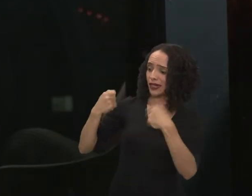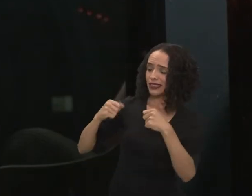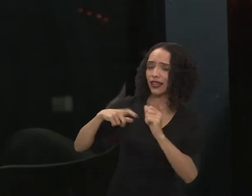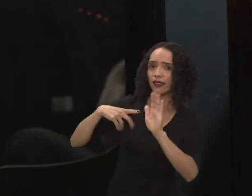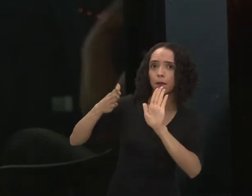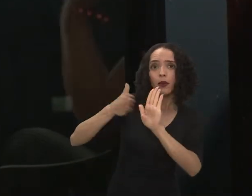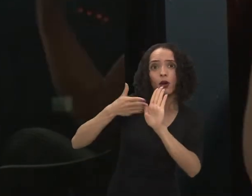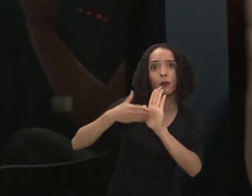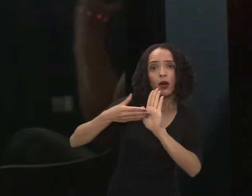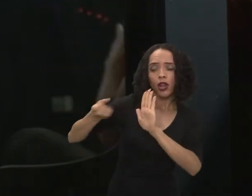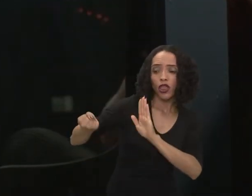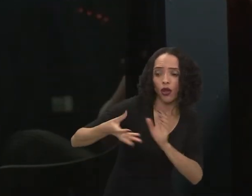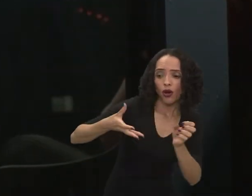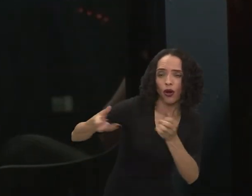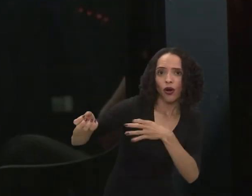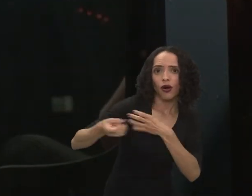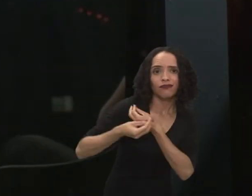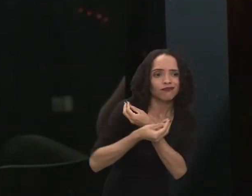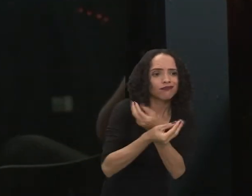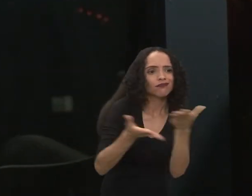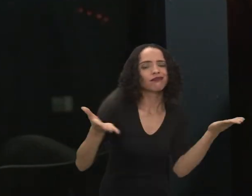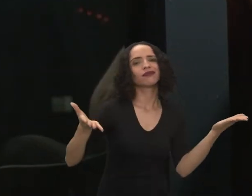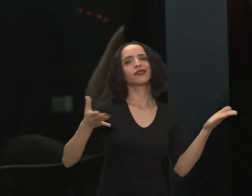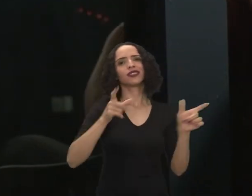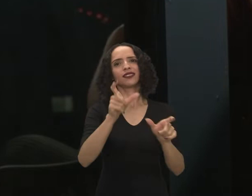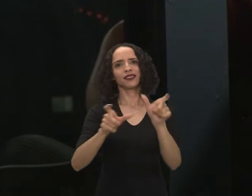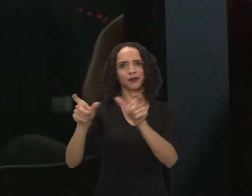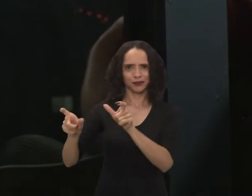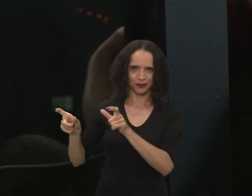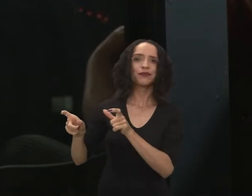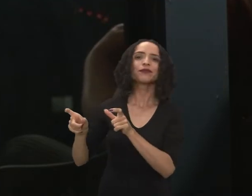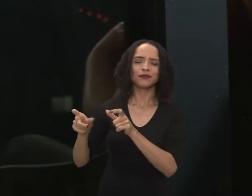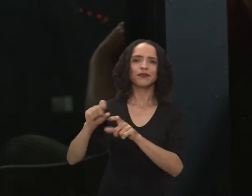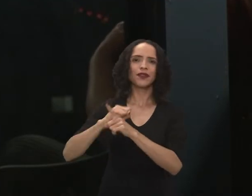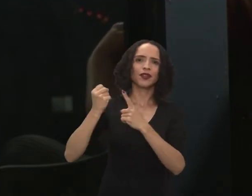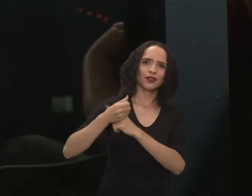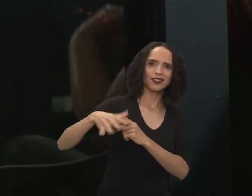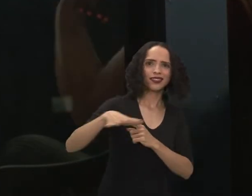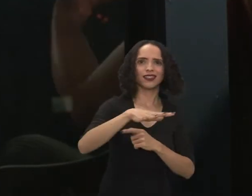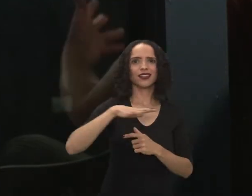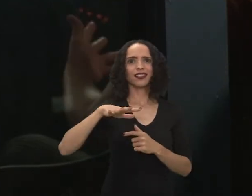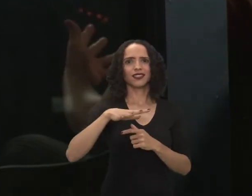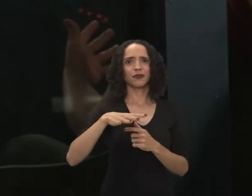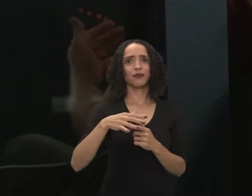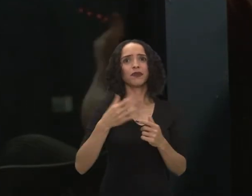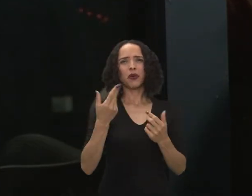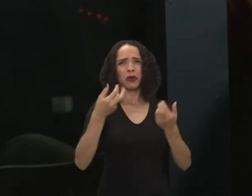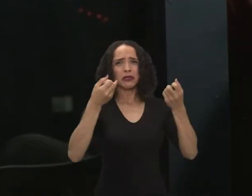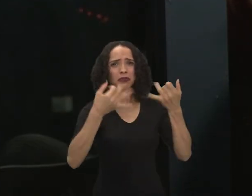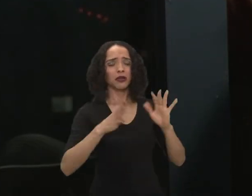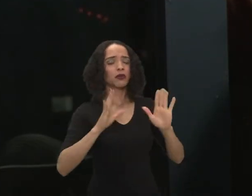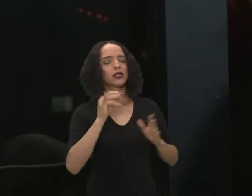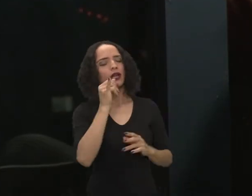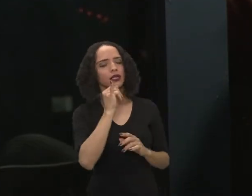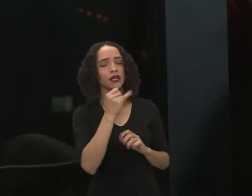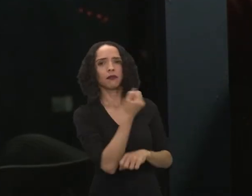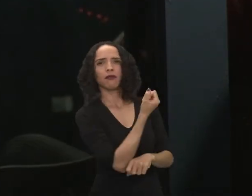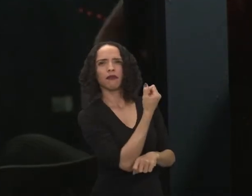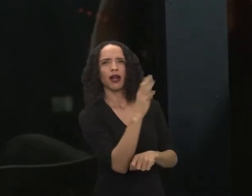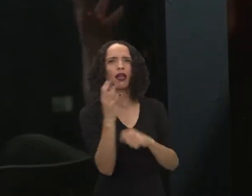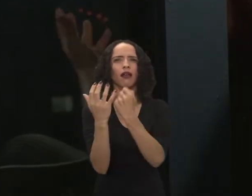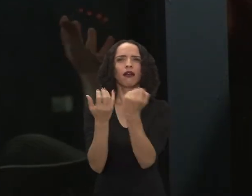para a população. Como isso que você está falando, né? Olha, nós vamos diminuir as